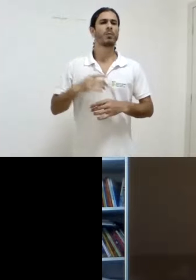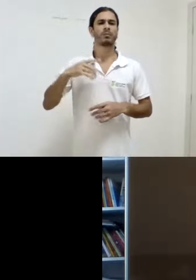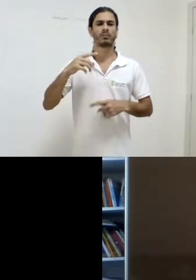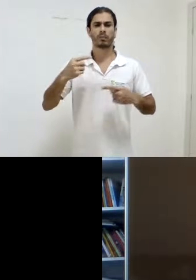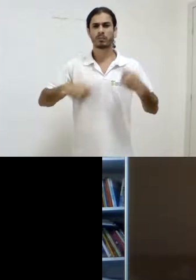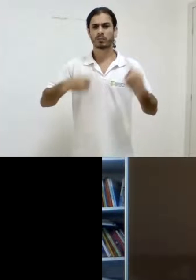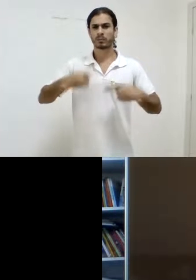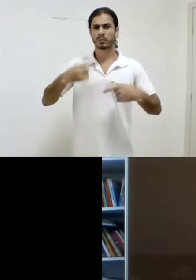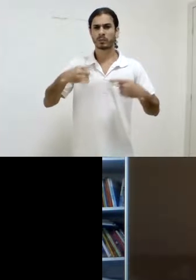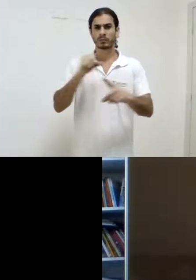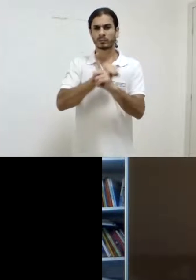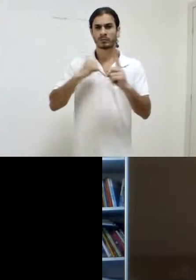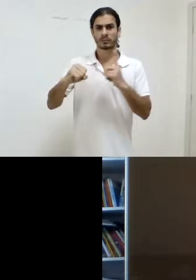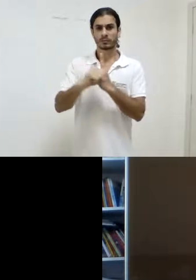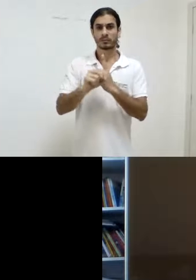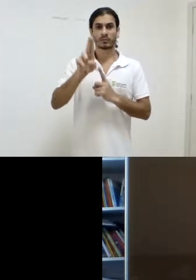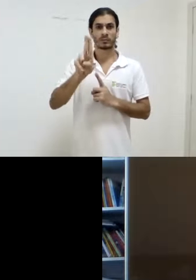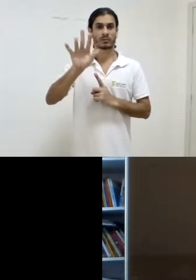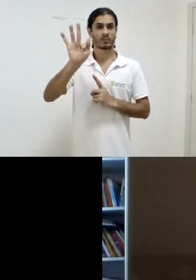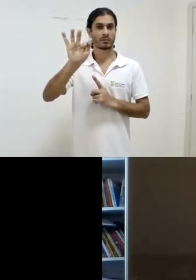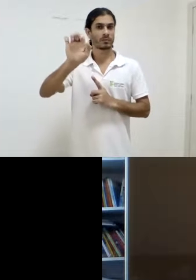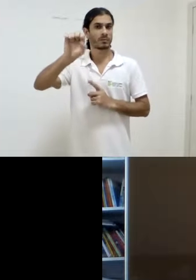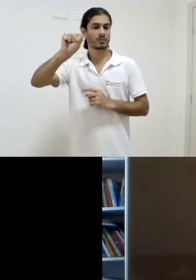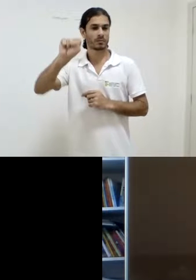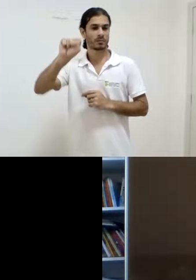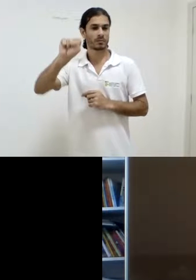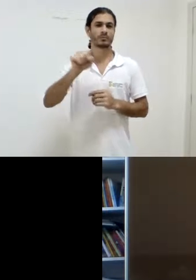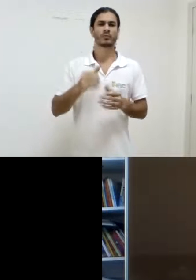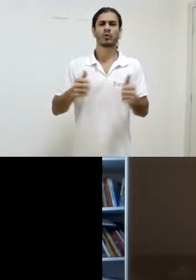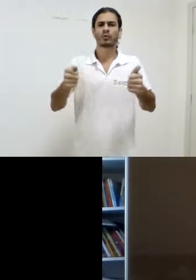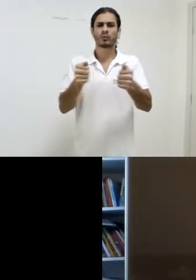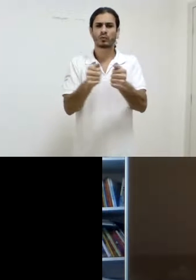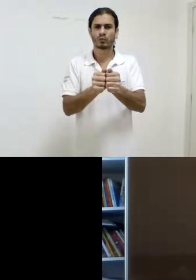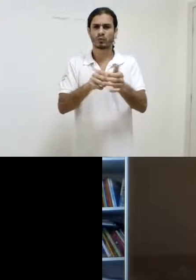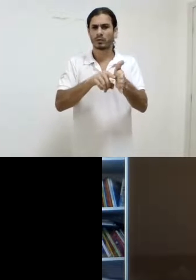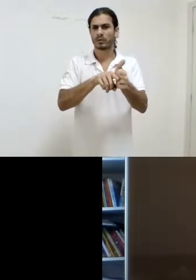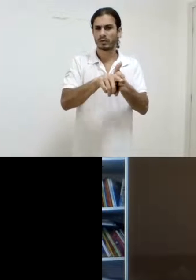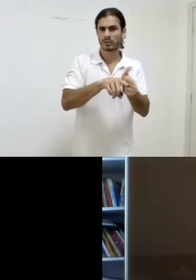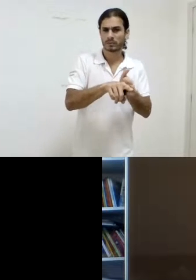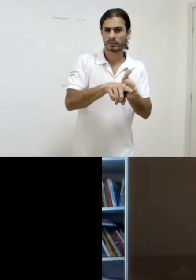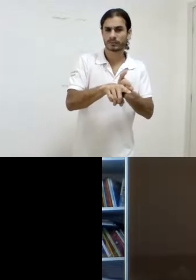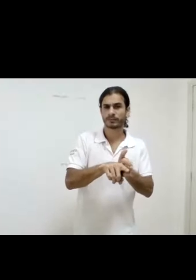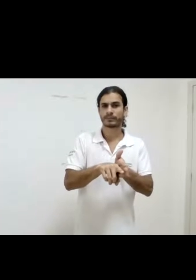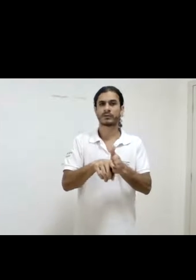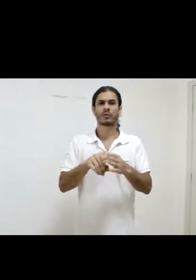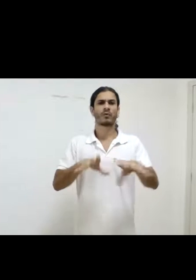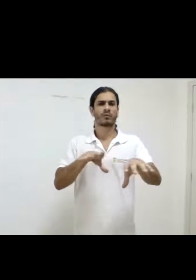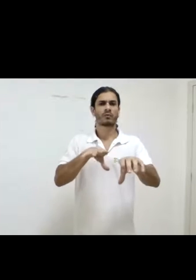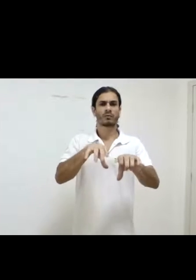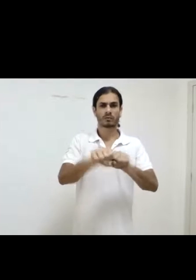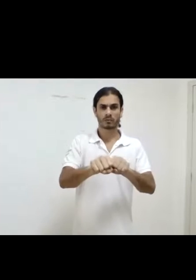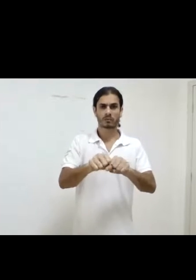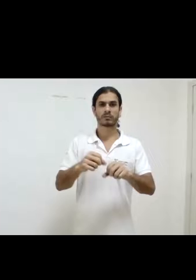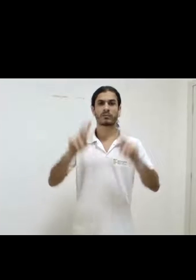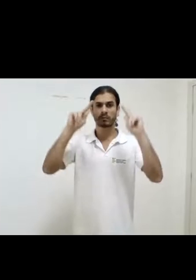Pós-Graduação em Educação da UFES junto à linha de pesquisa Educação, Formação Humana e Políticas Públicas. Ela possui